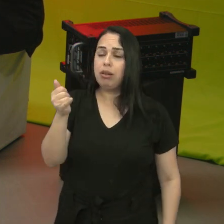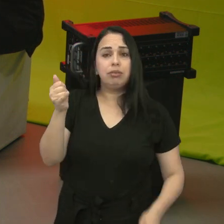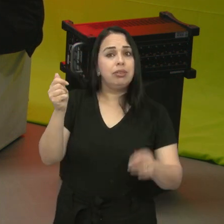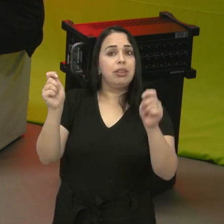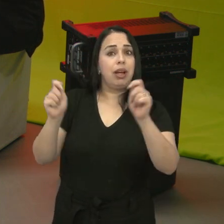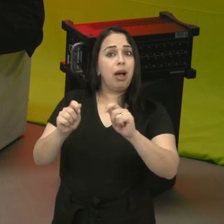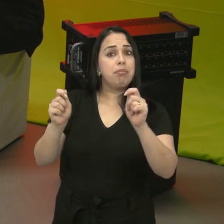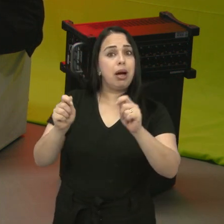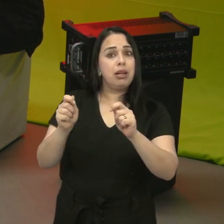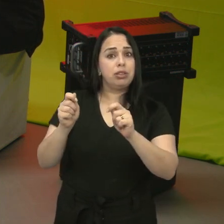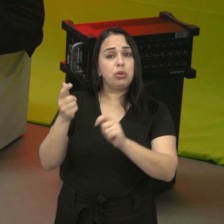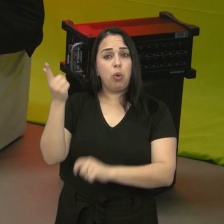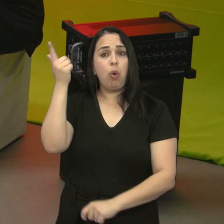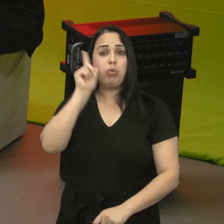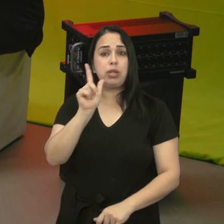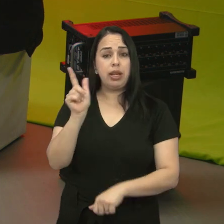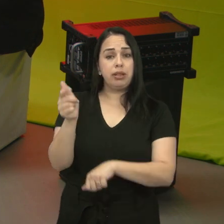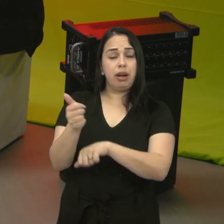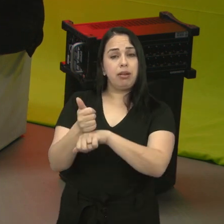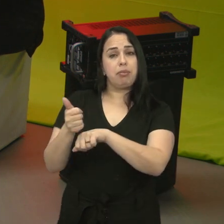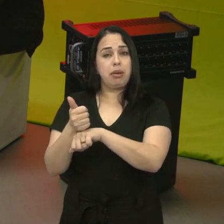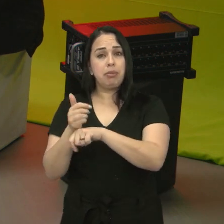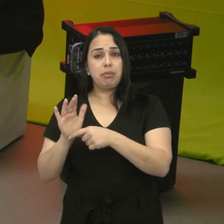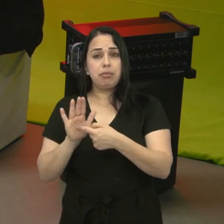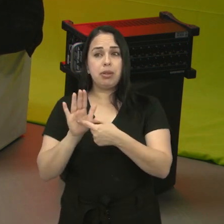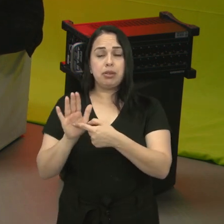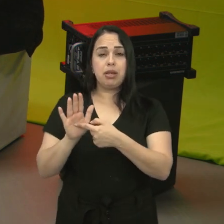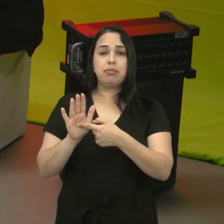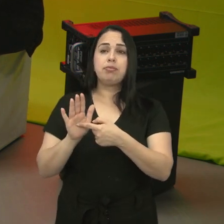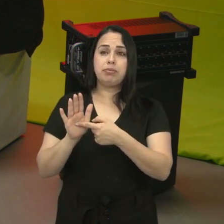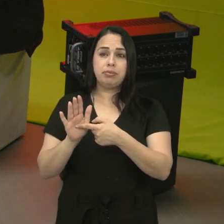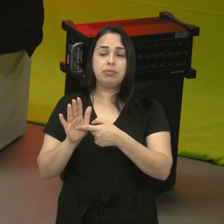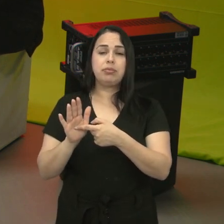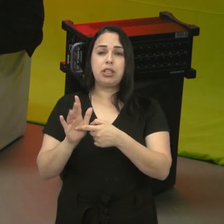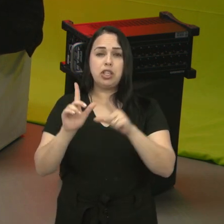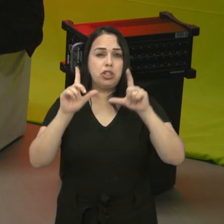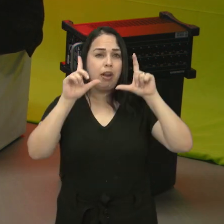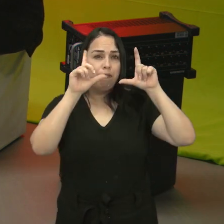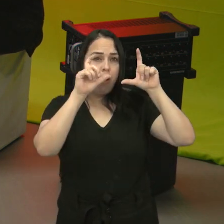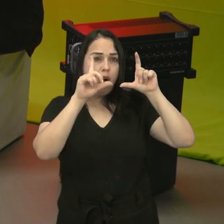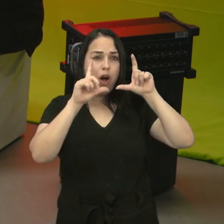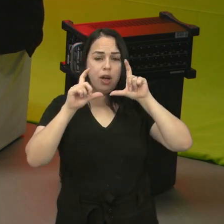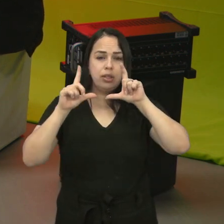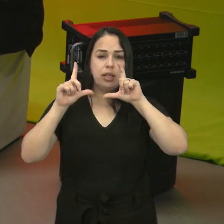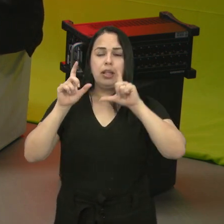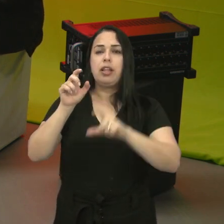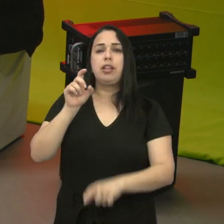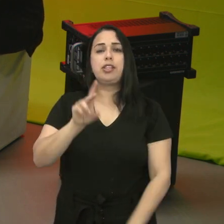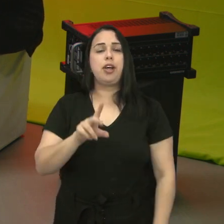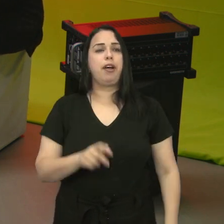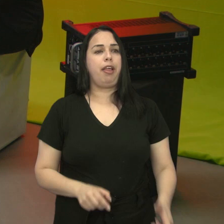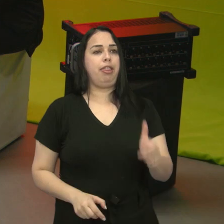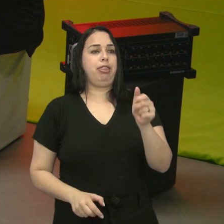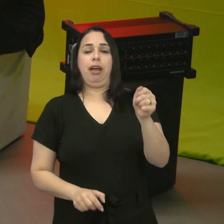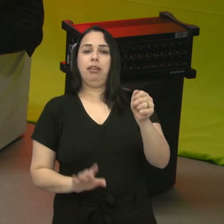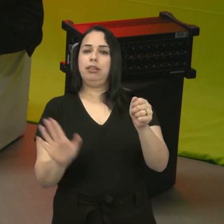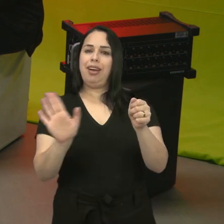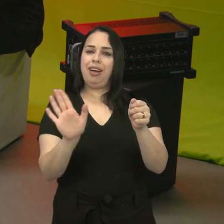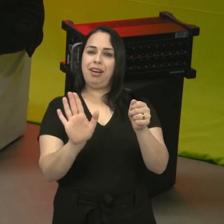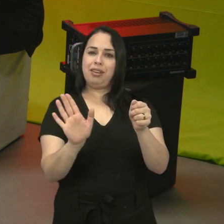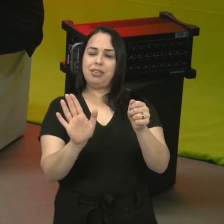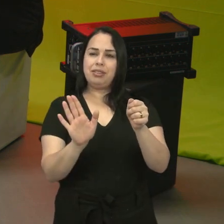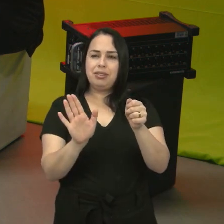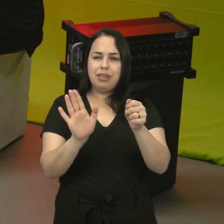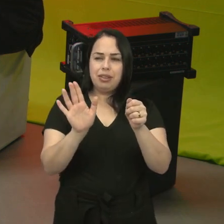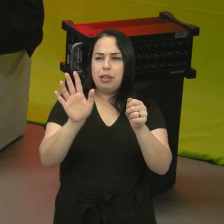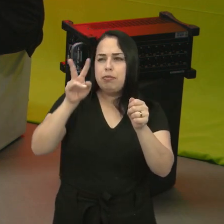ser uma boa entrada, né? Principalmente mostrando que, reforçando que tirar foto não é só apertar um botão, mas realmente